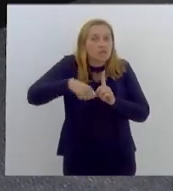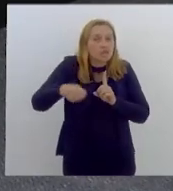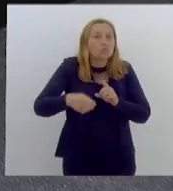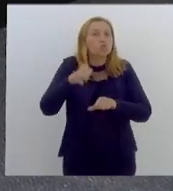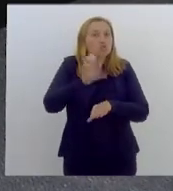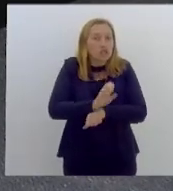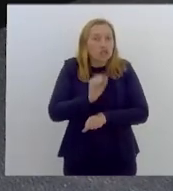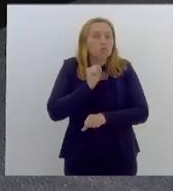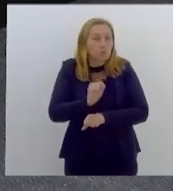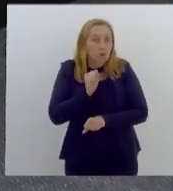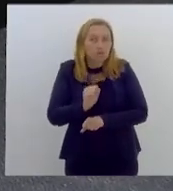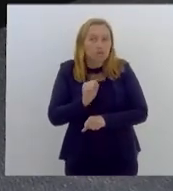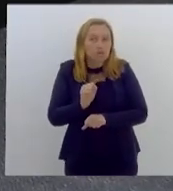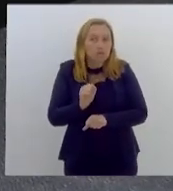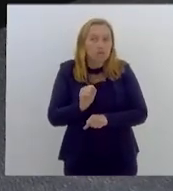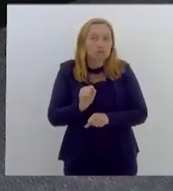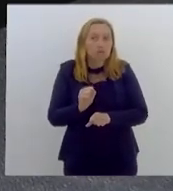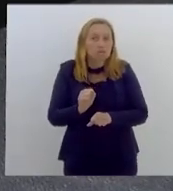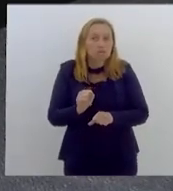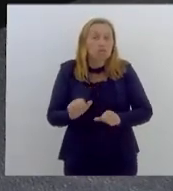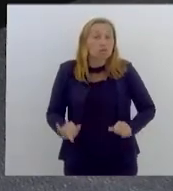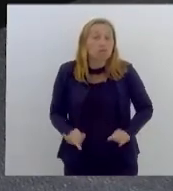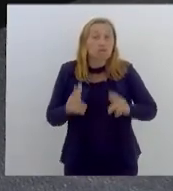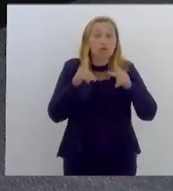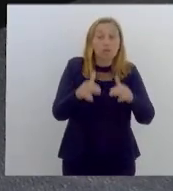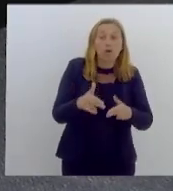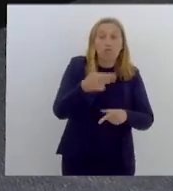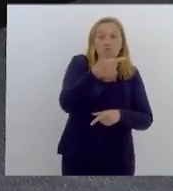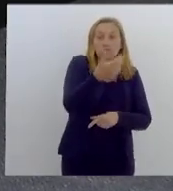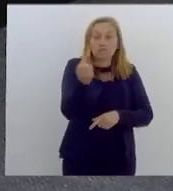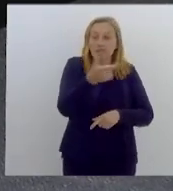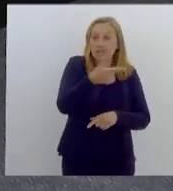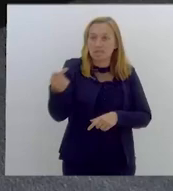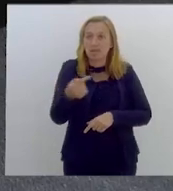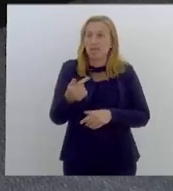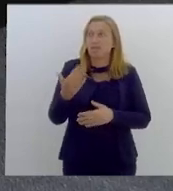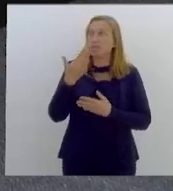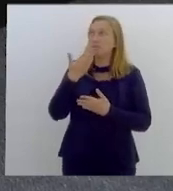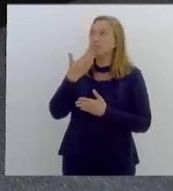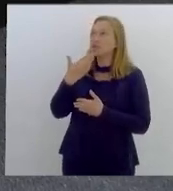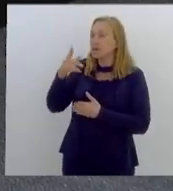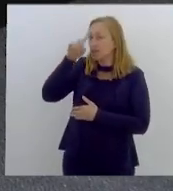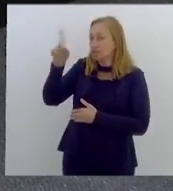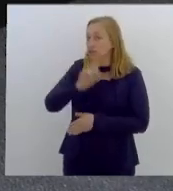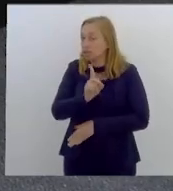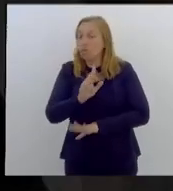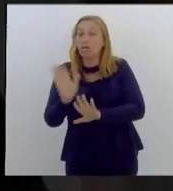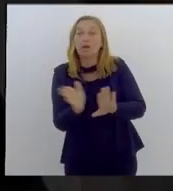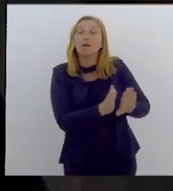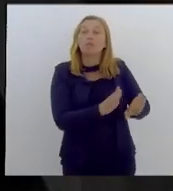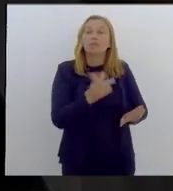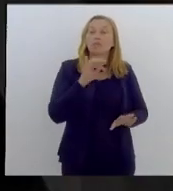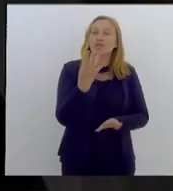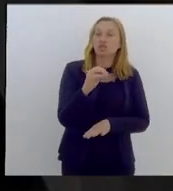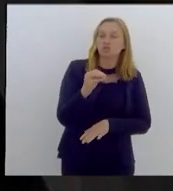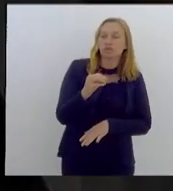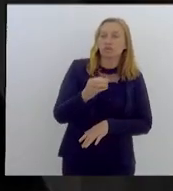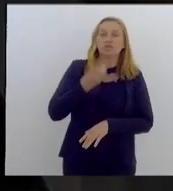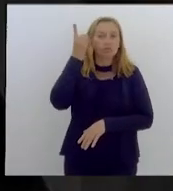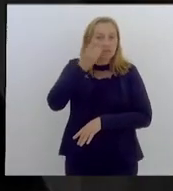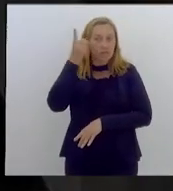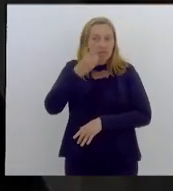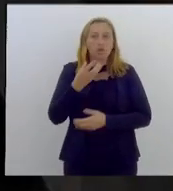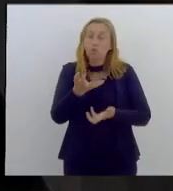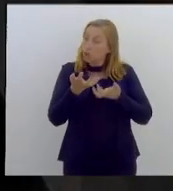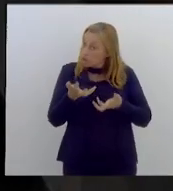vir passar, porque passou em 16 e 17. Tomara a Deus que não. Mas, deputado Chico Machado,